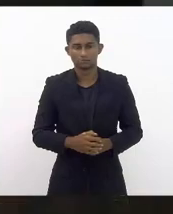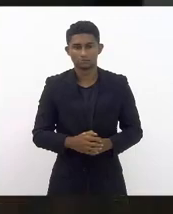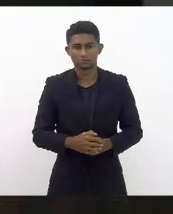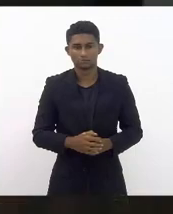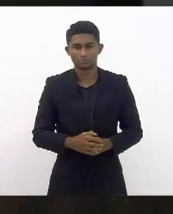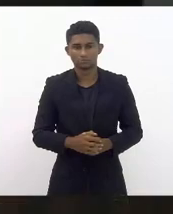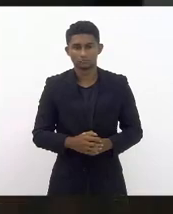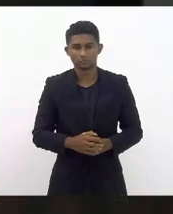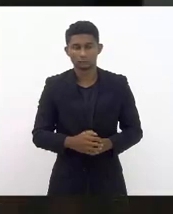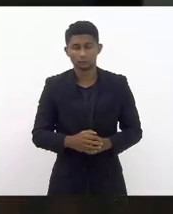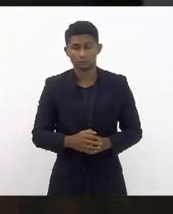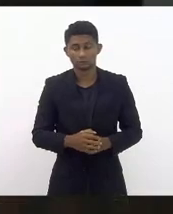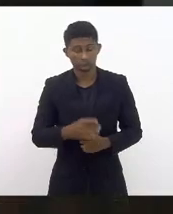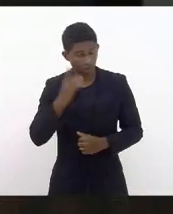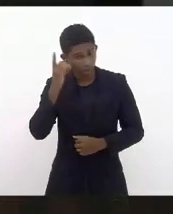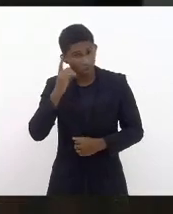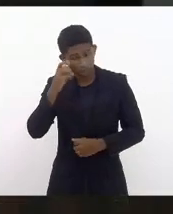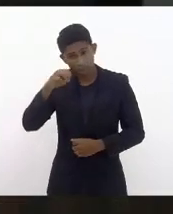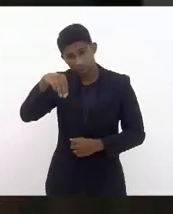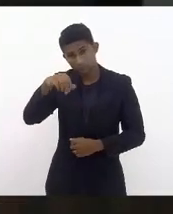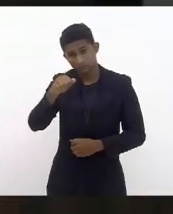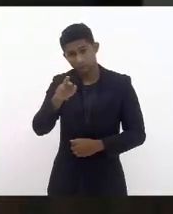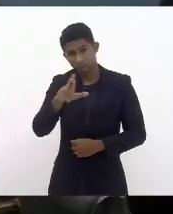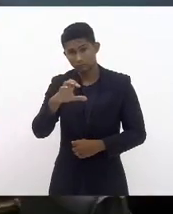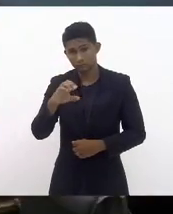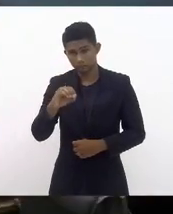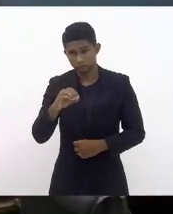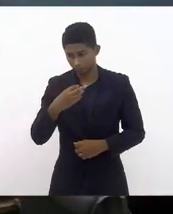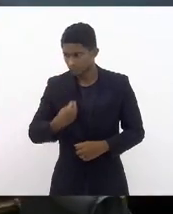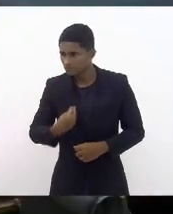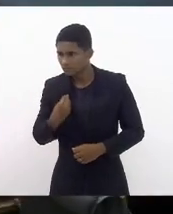Deputado Marcos Miller, deputado Márcio Pacheco.